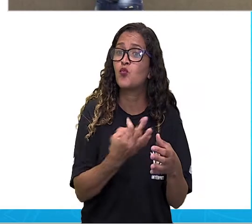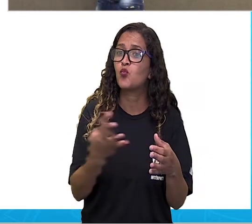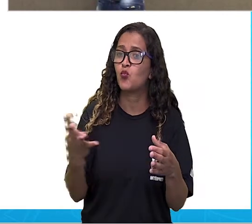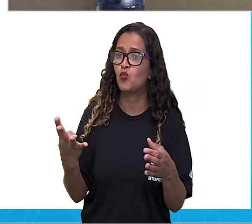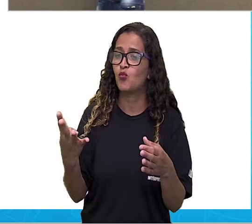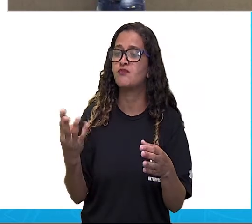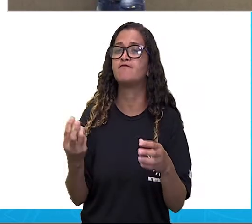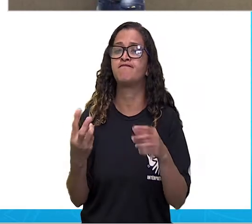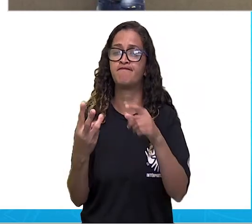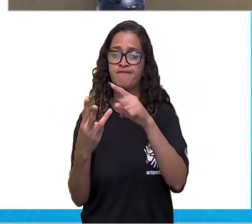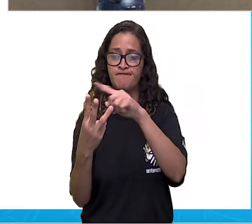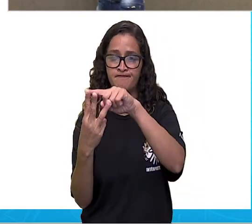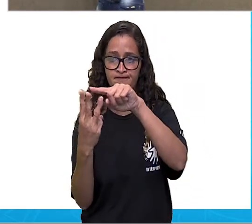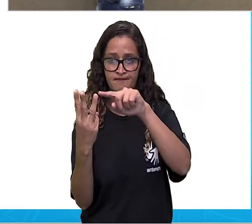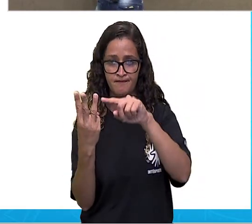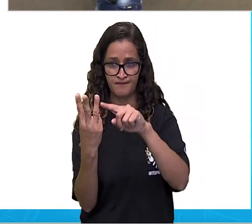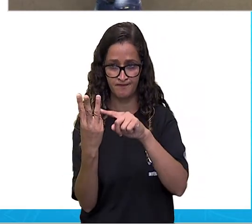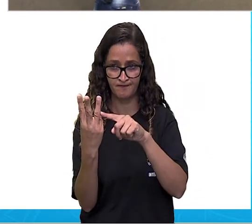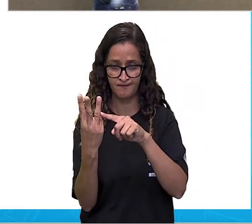grupos.